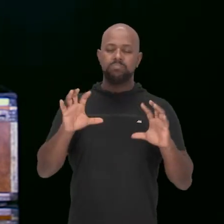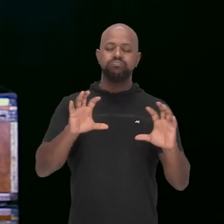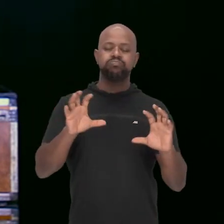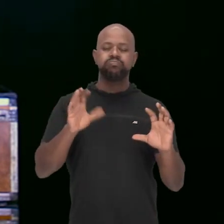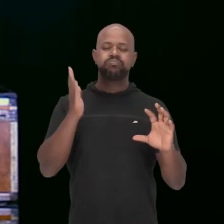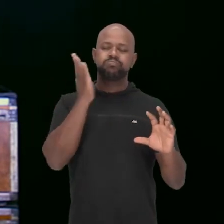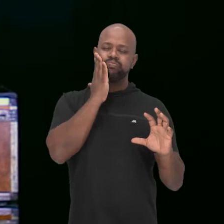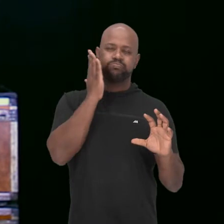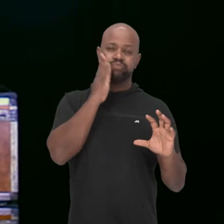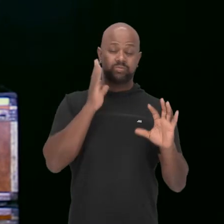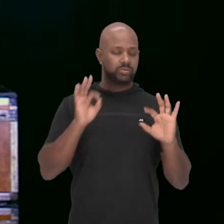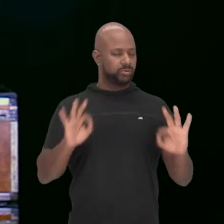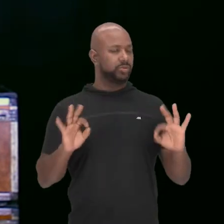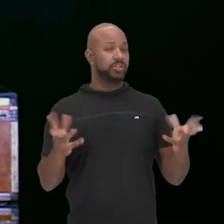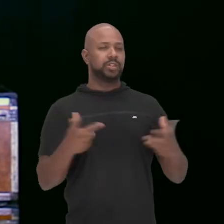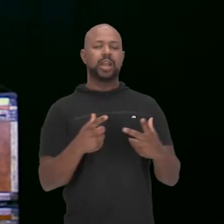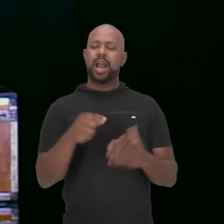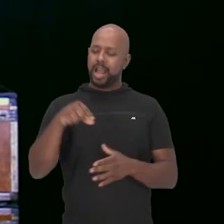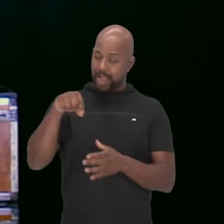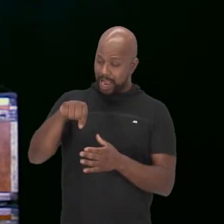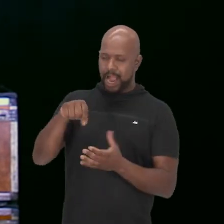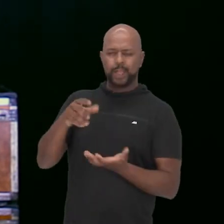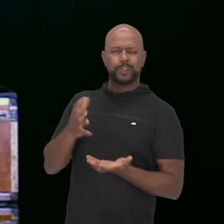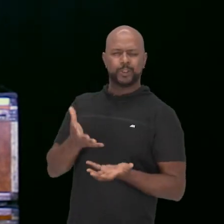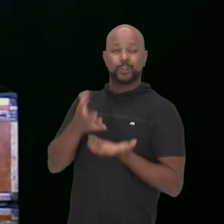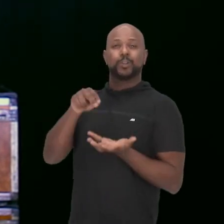mais durinha. Tânico!